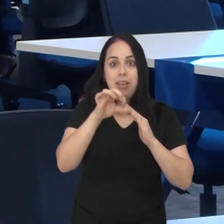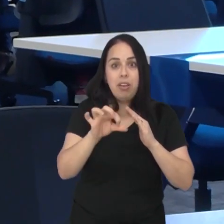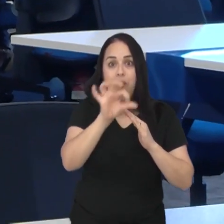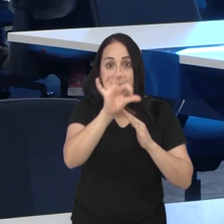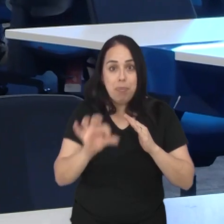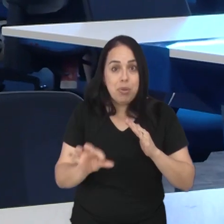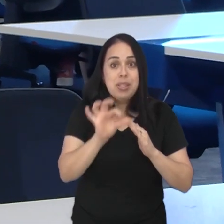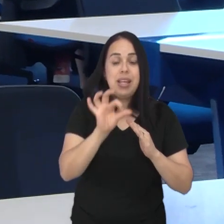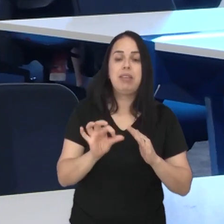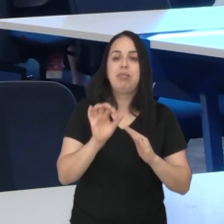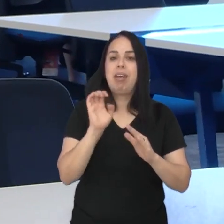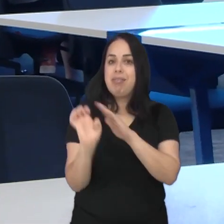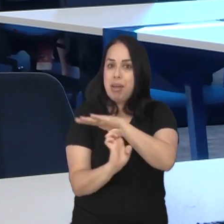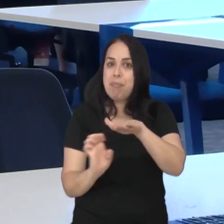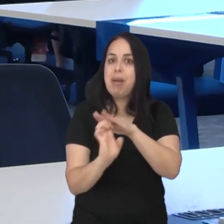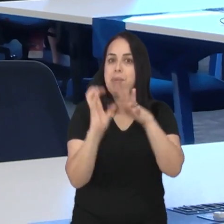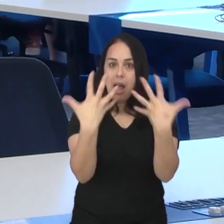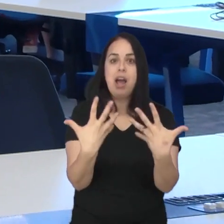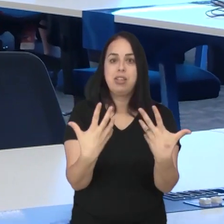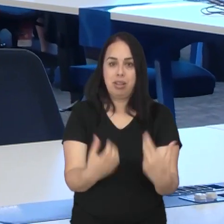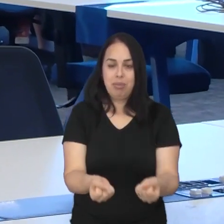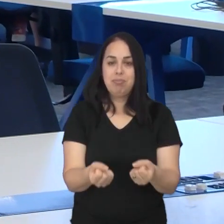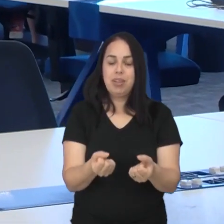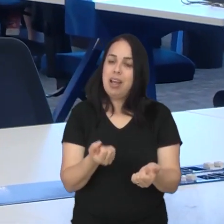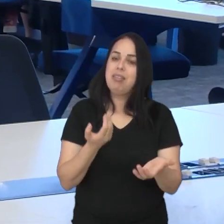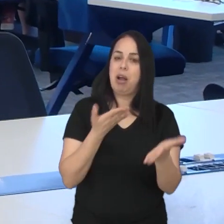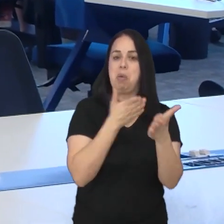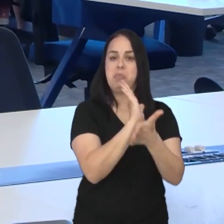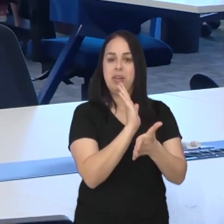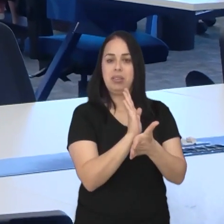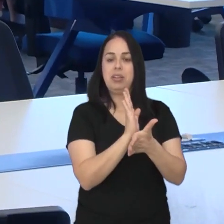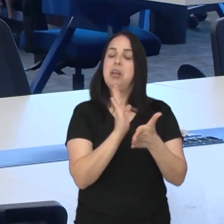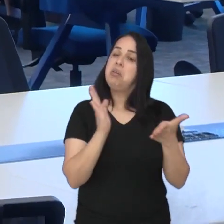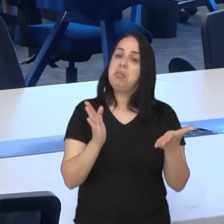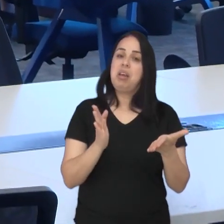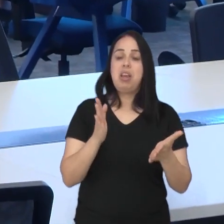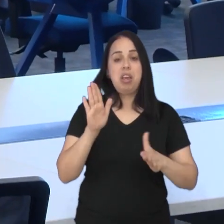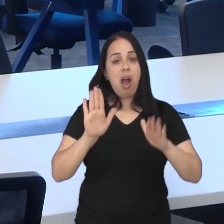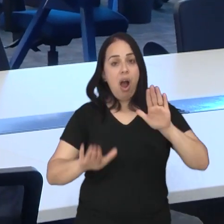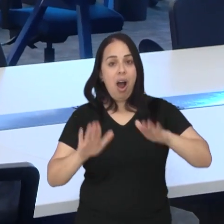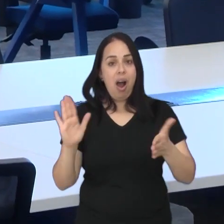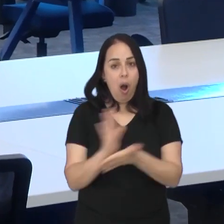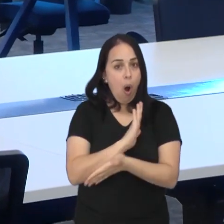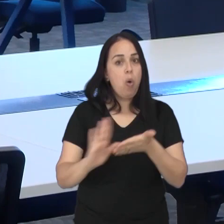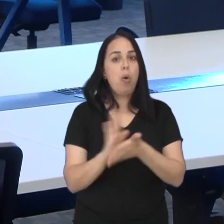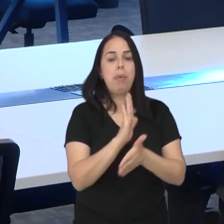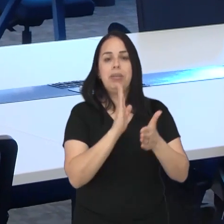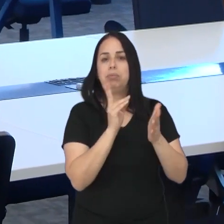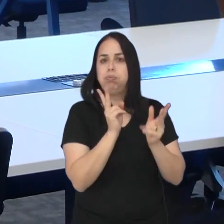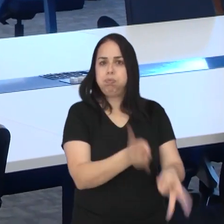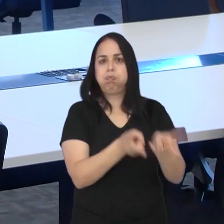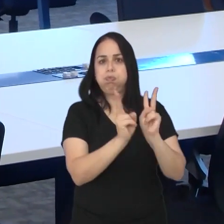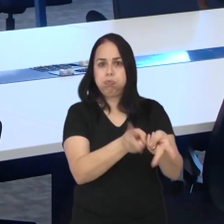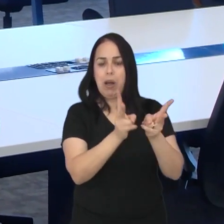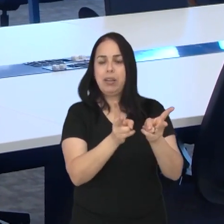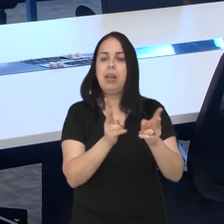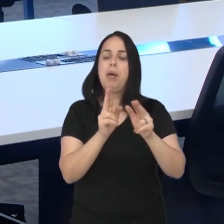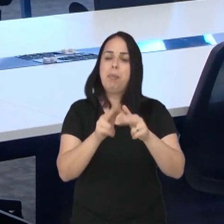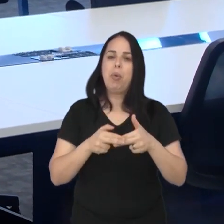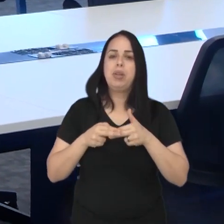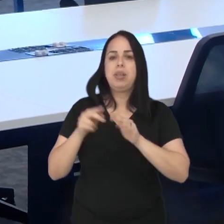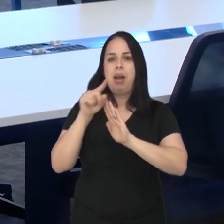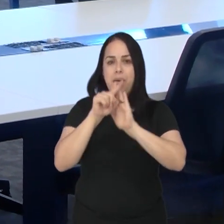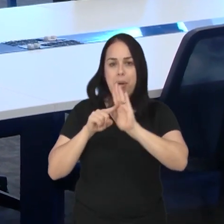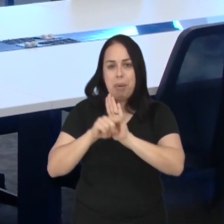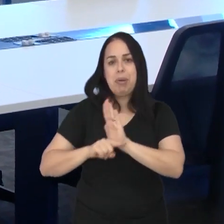por 49% das empresas brasileiras e deu tão certo que a maioria delas tomou isso como prática definitiva, de forma que